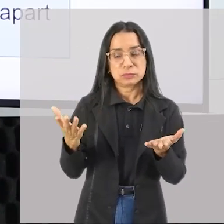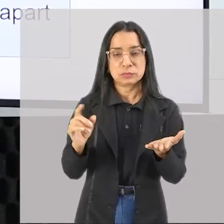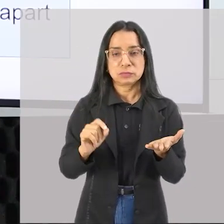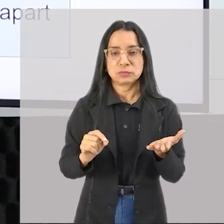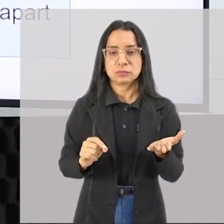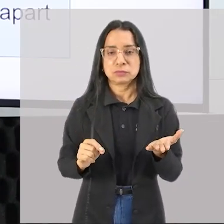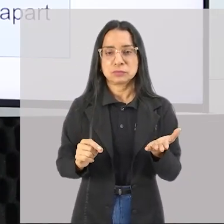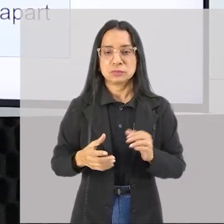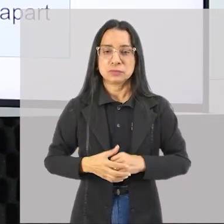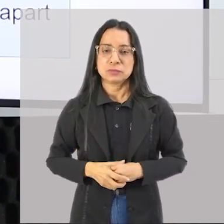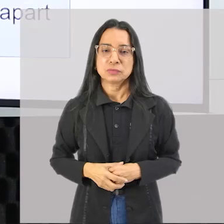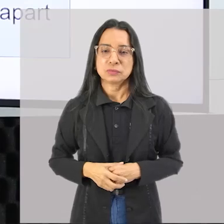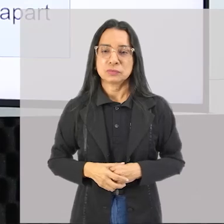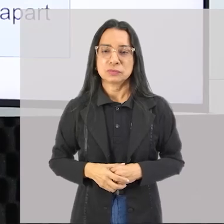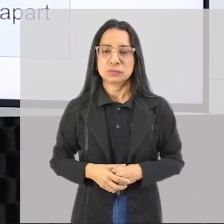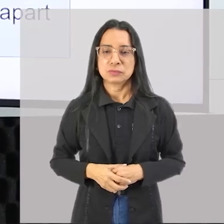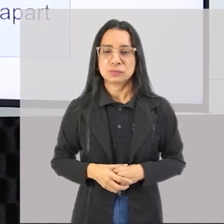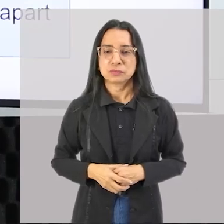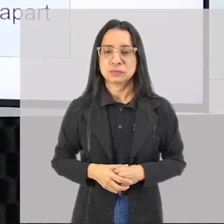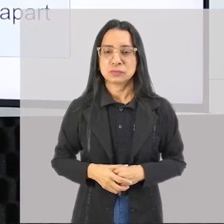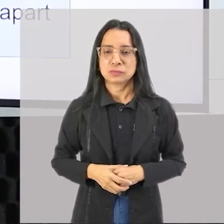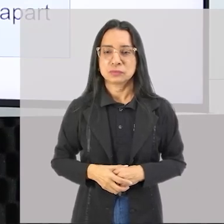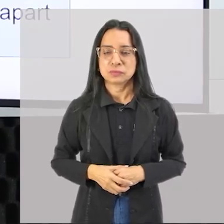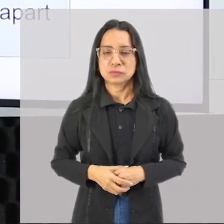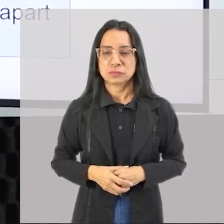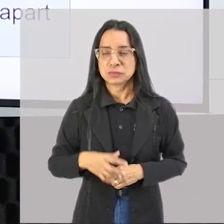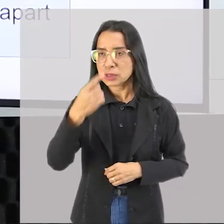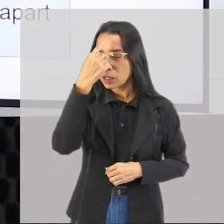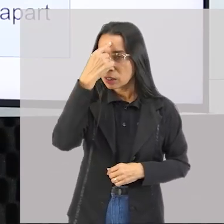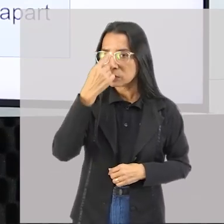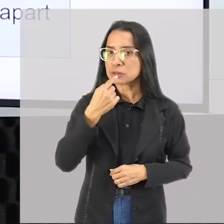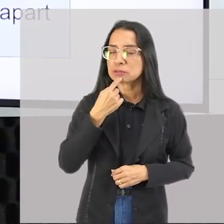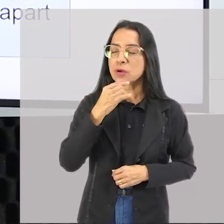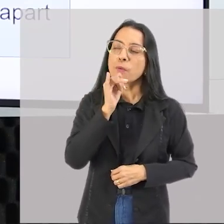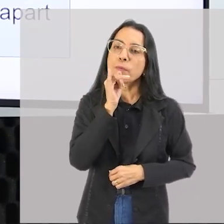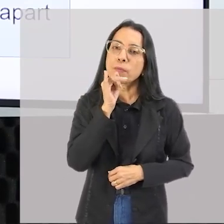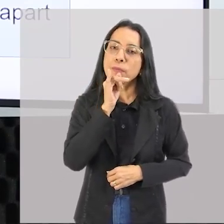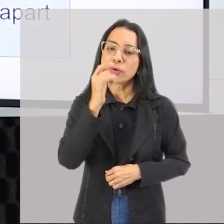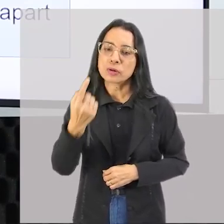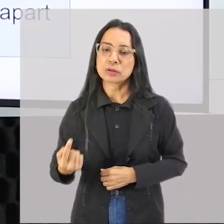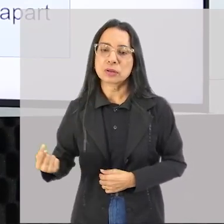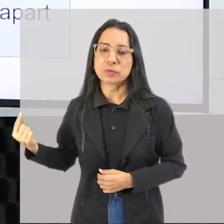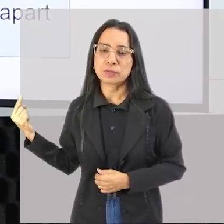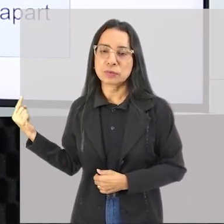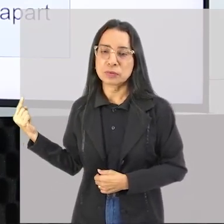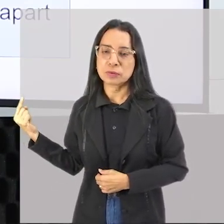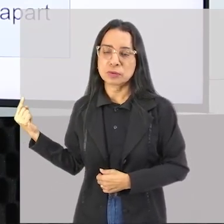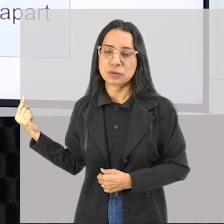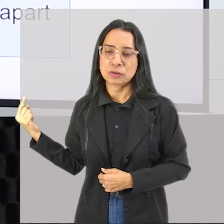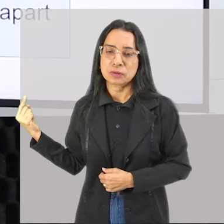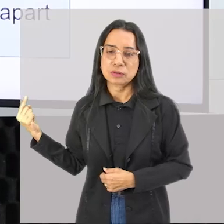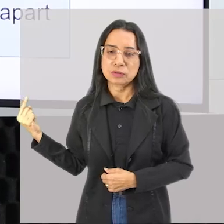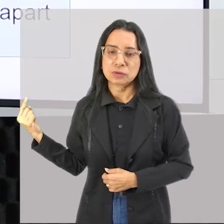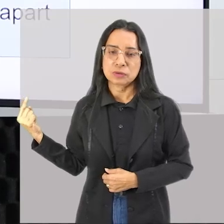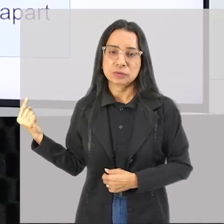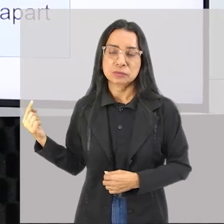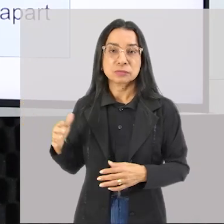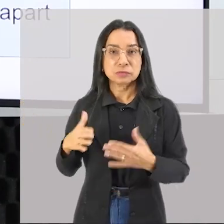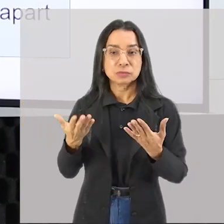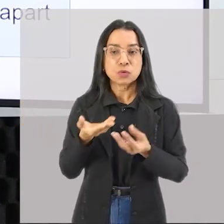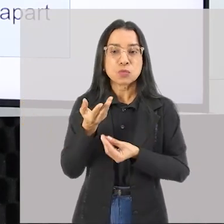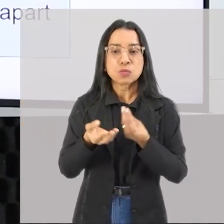isso. No caso da ilustração, for example, por exemplo, such as,